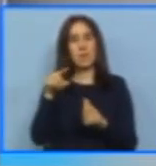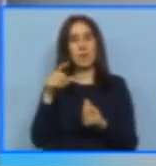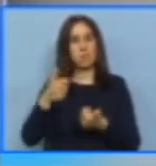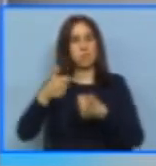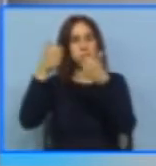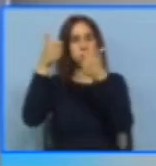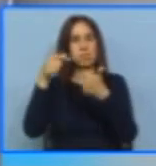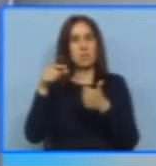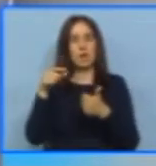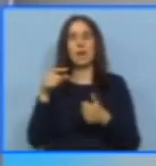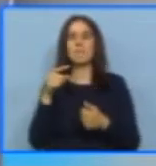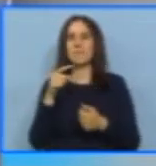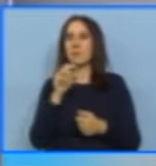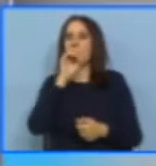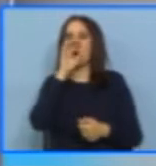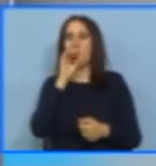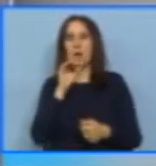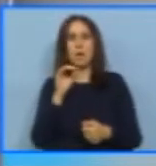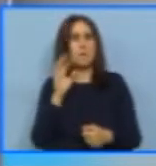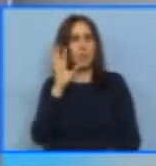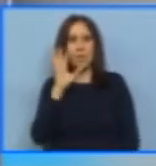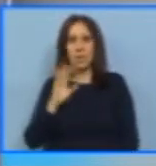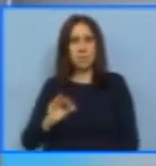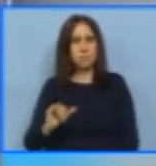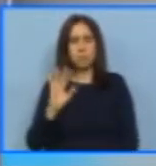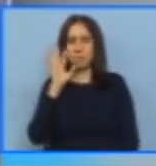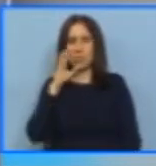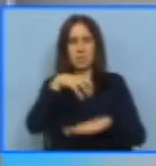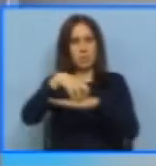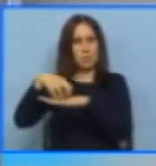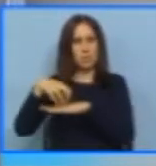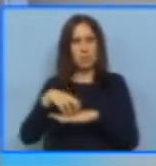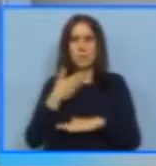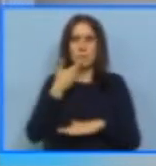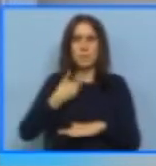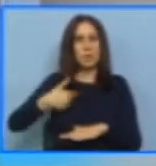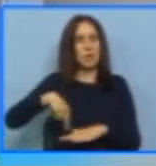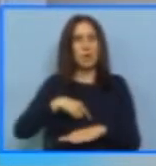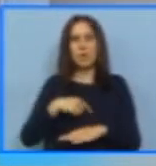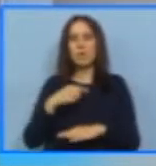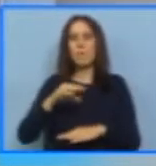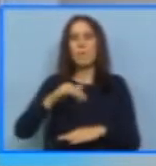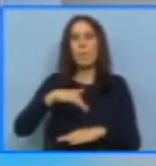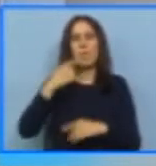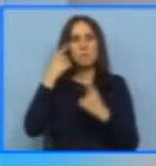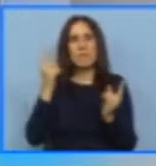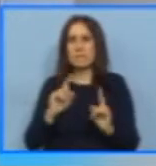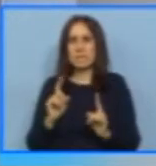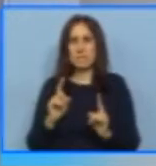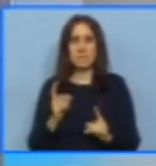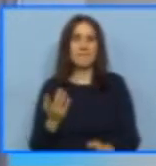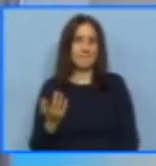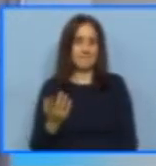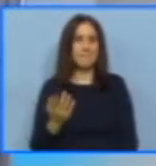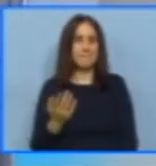Portanto, por aí já se vê, e era num hotel, num complexo hoteleiro, e pediram-nos para não revelar onde é que era. Portanto, como se pode